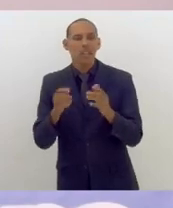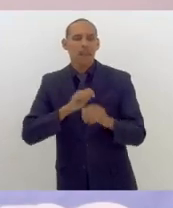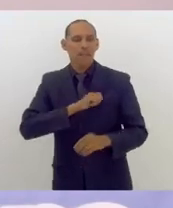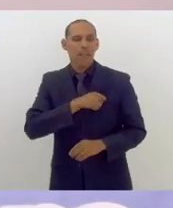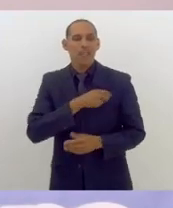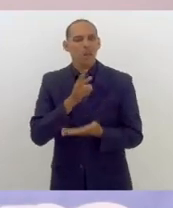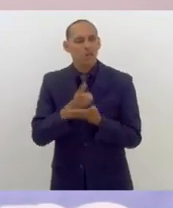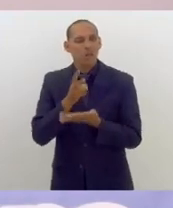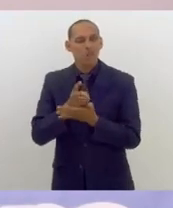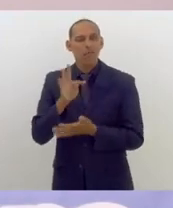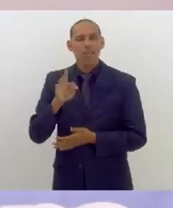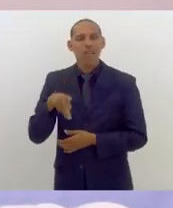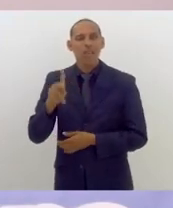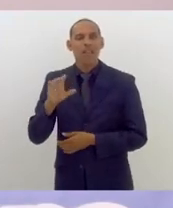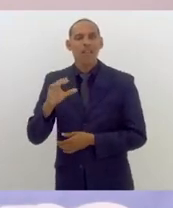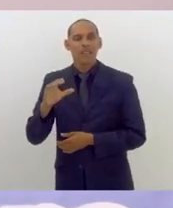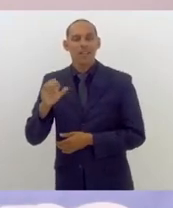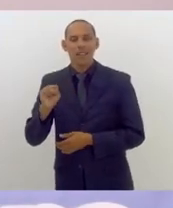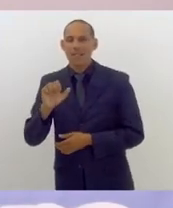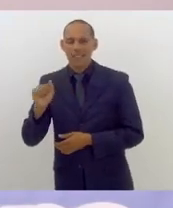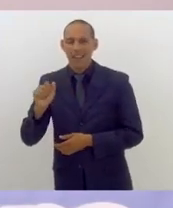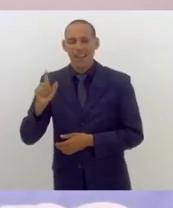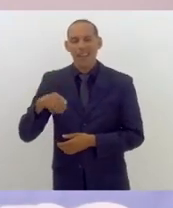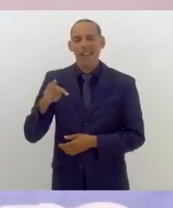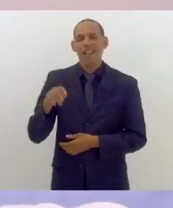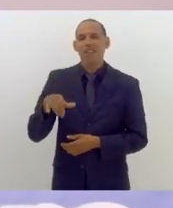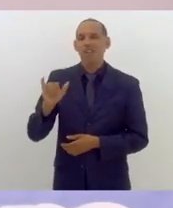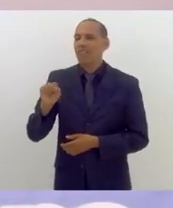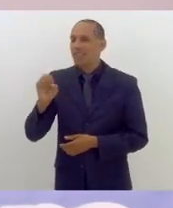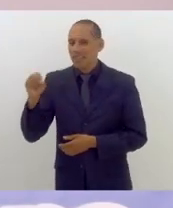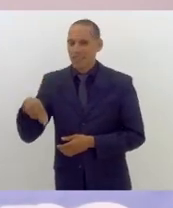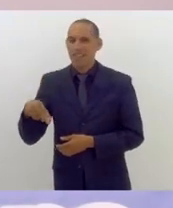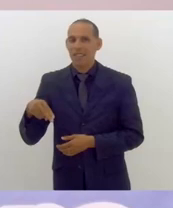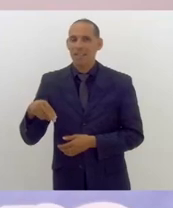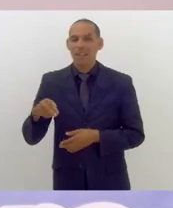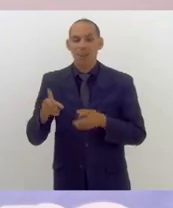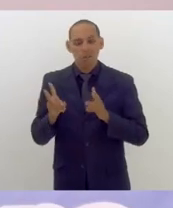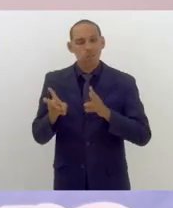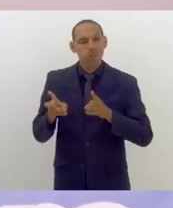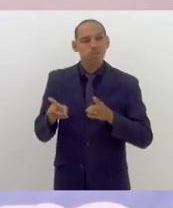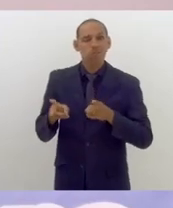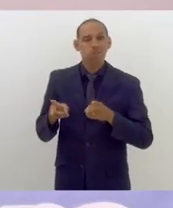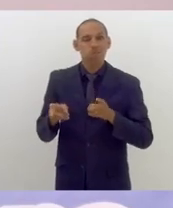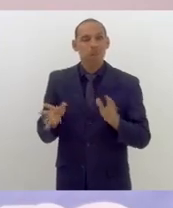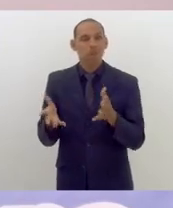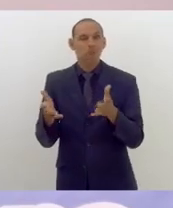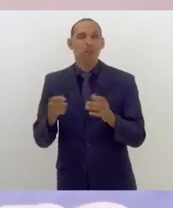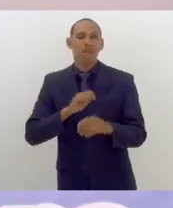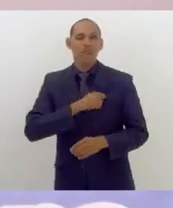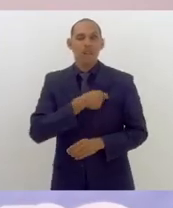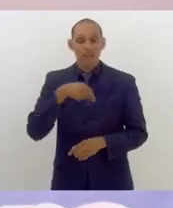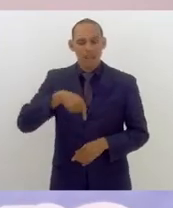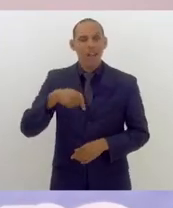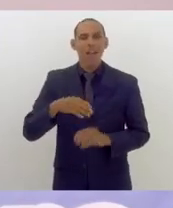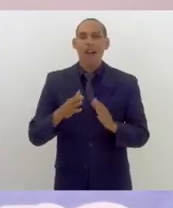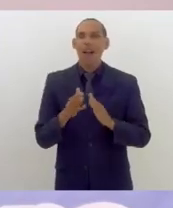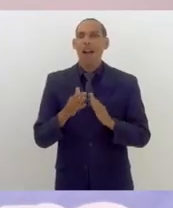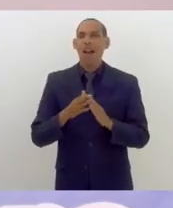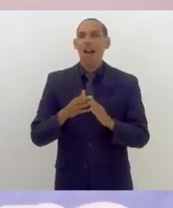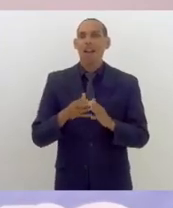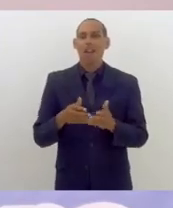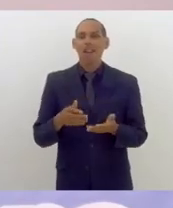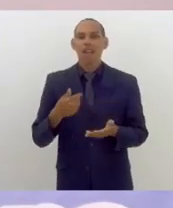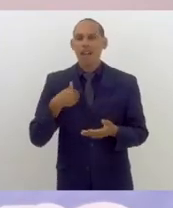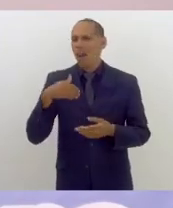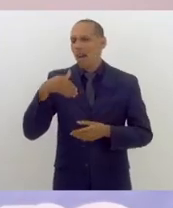TK CSA da tissen Cup renovar tá aqui nessa casa e sabe por que que não foi